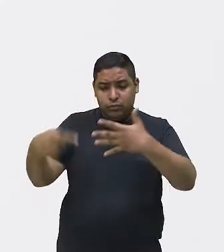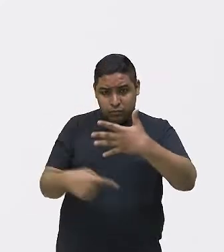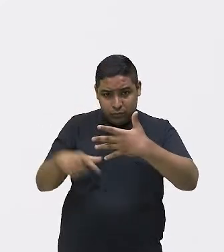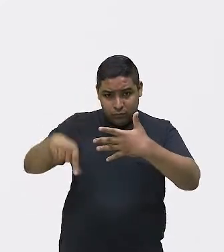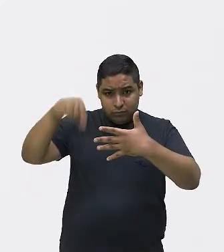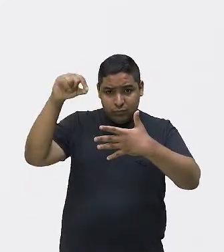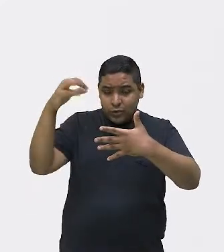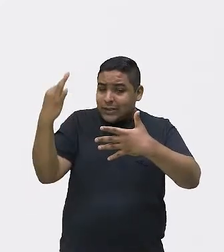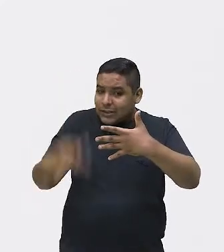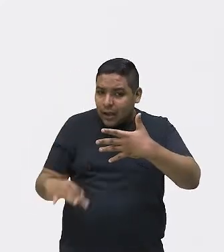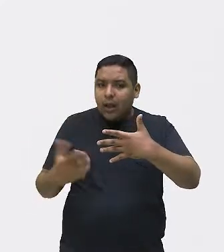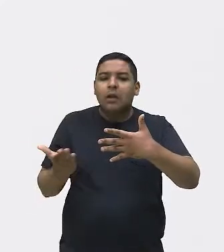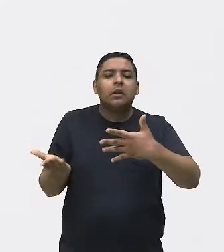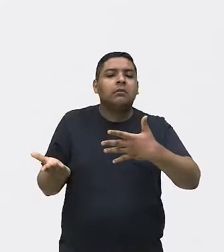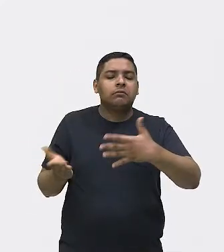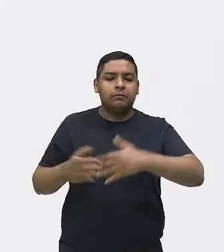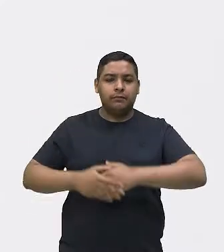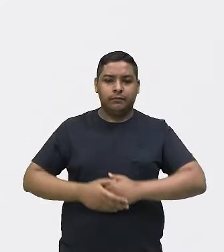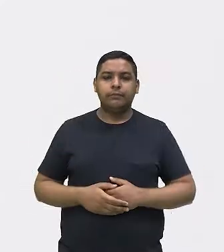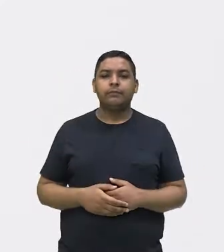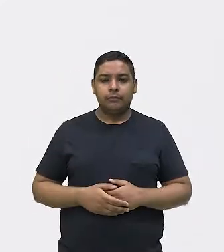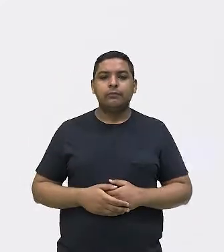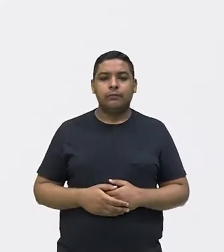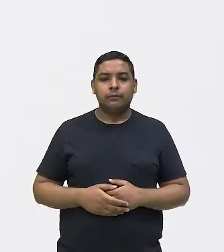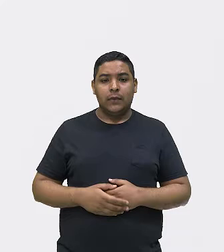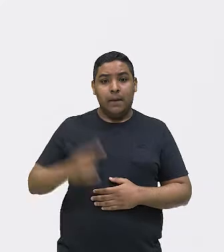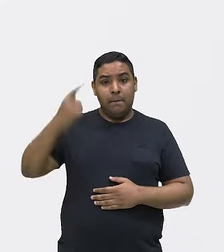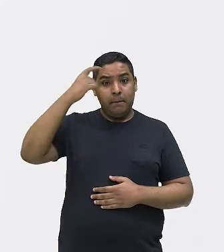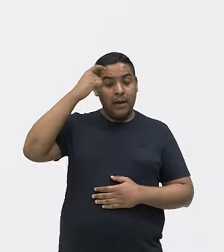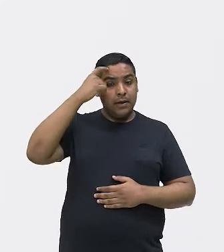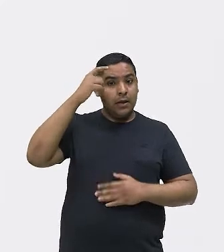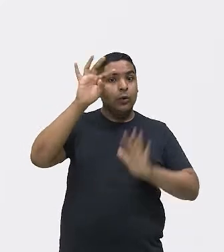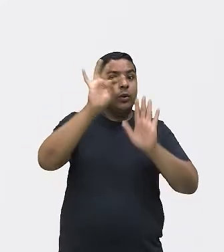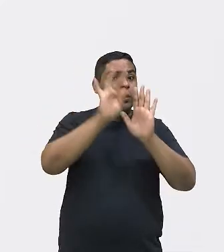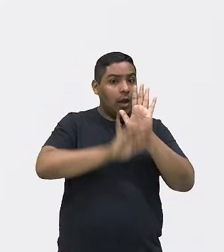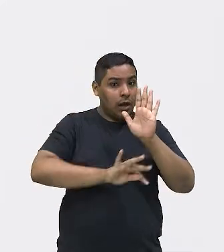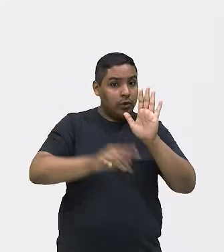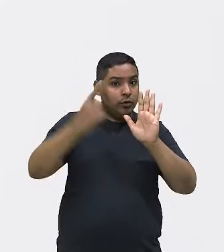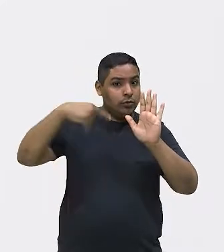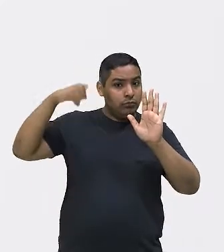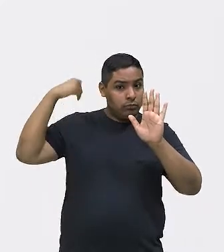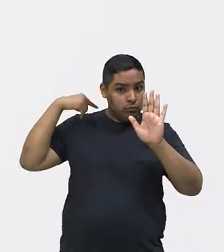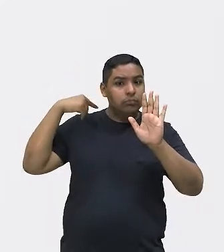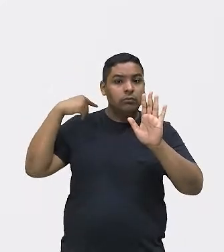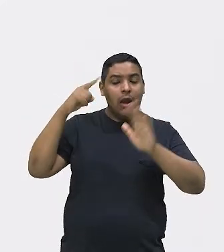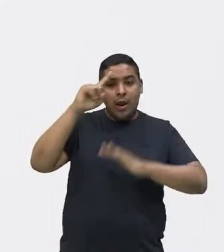diante daquele texto, da ideia central, né? O que nós podemos destacar?